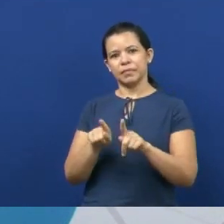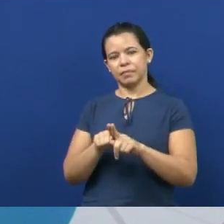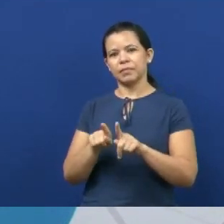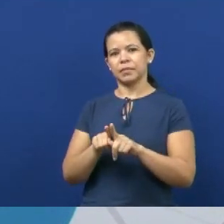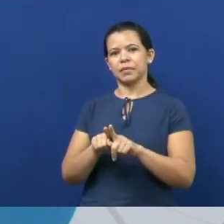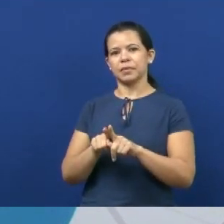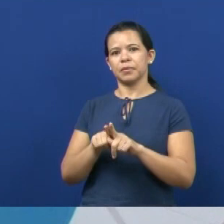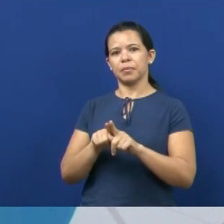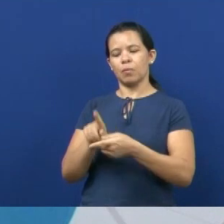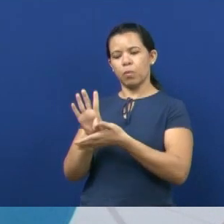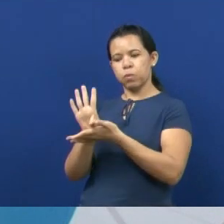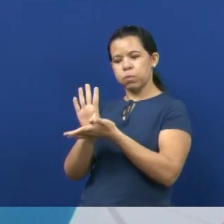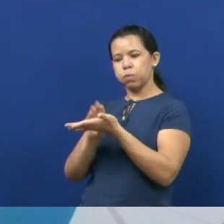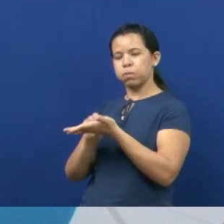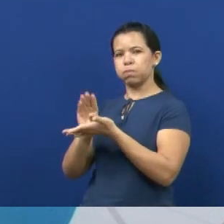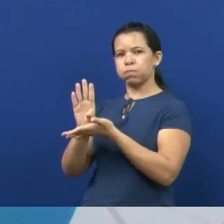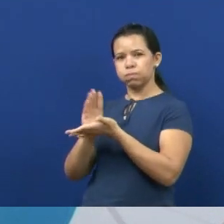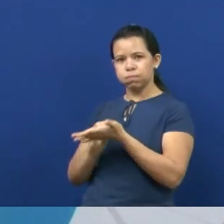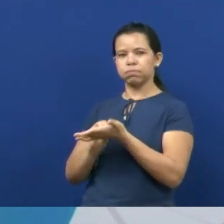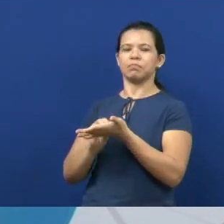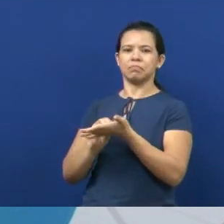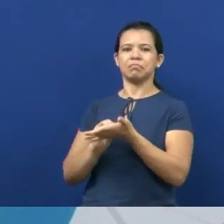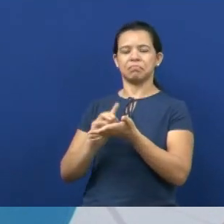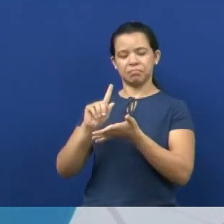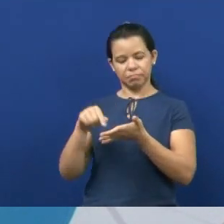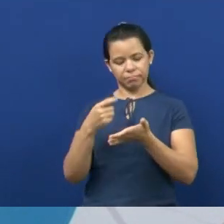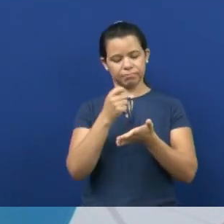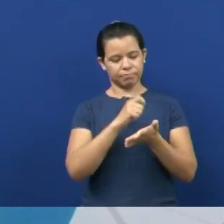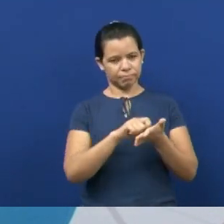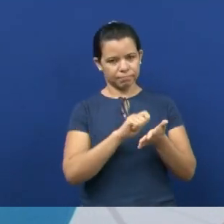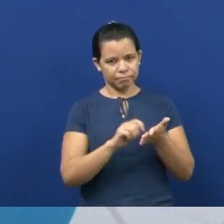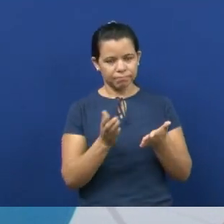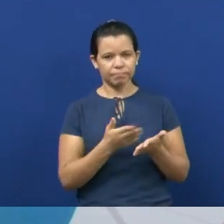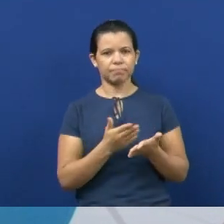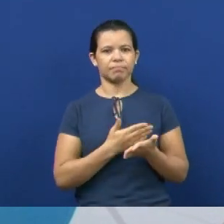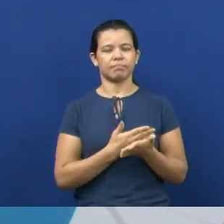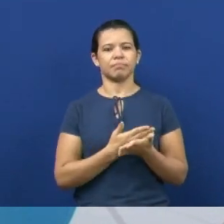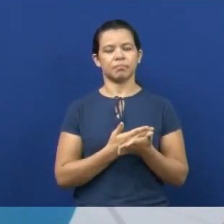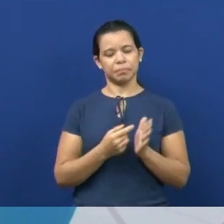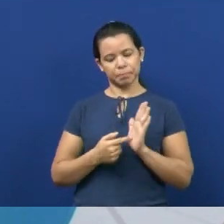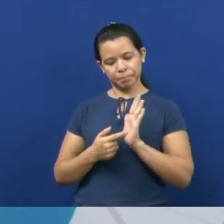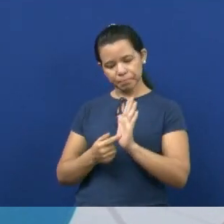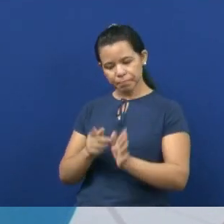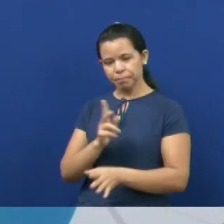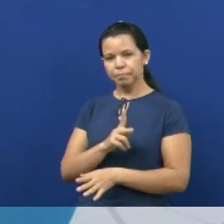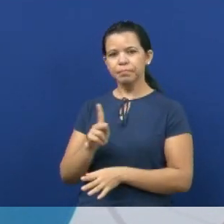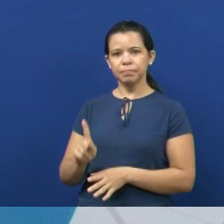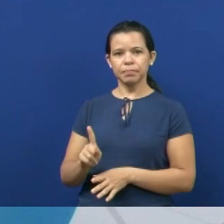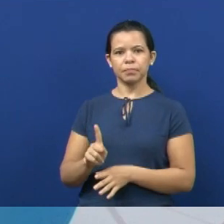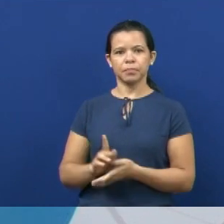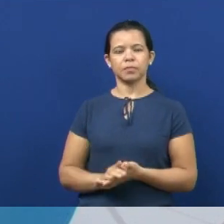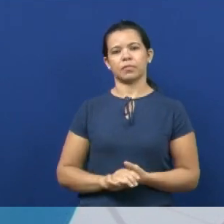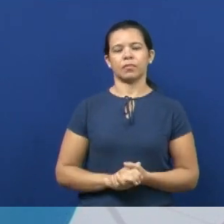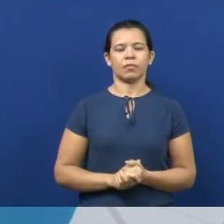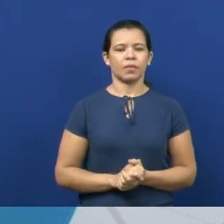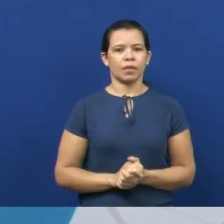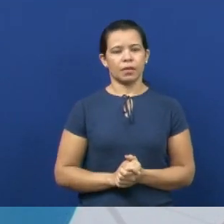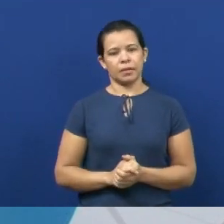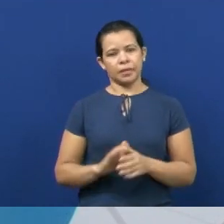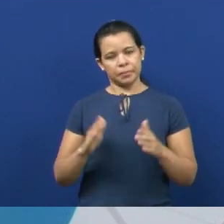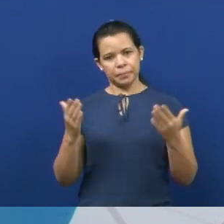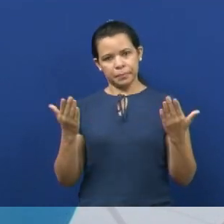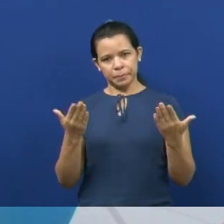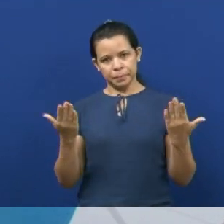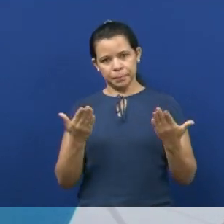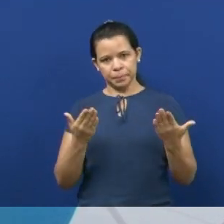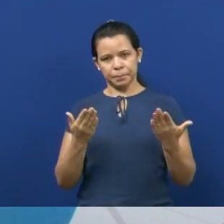depois colar no caderno, faça isso que o professor vai estar dando visto. Esse conteúdo é válido, então vamos se voltar